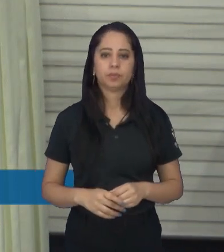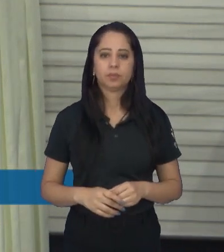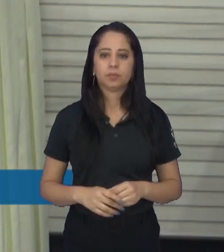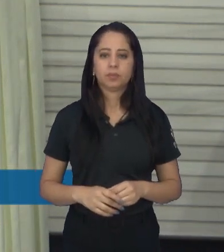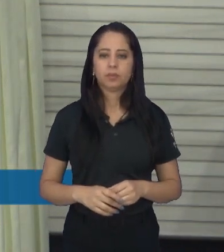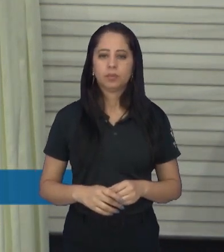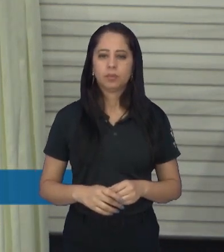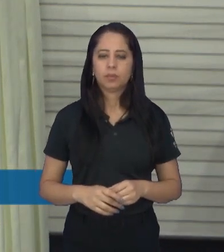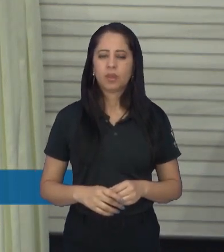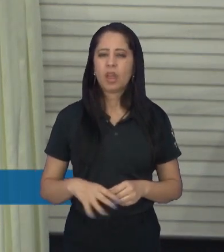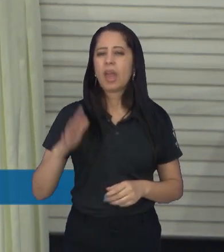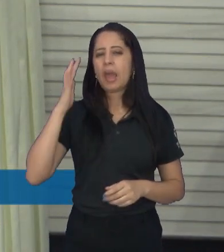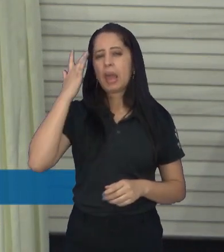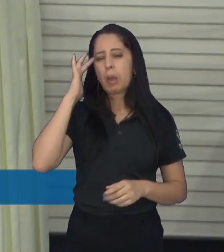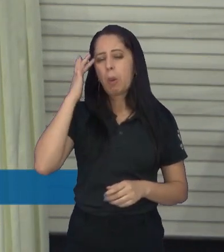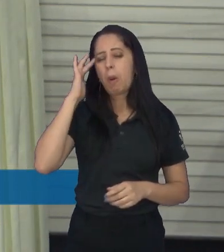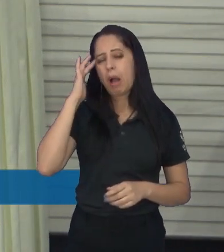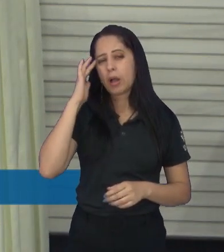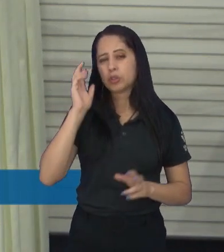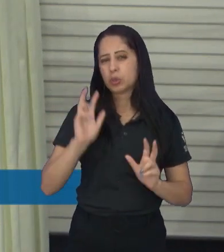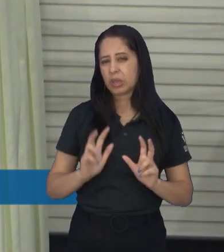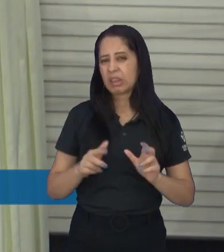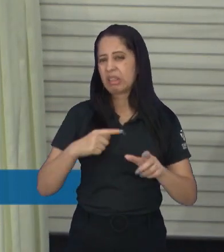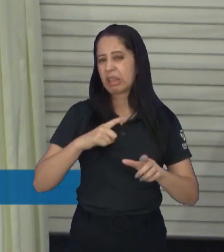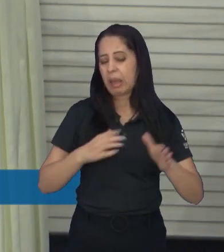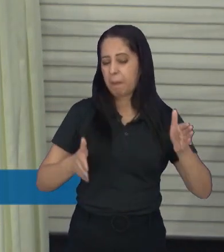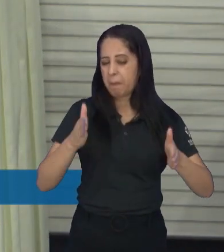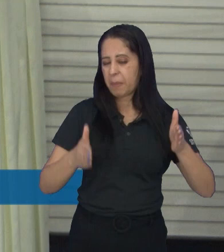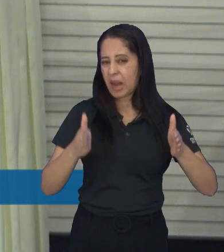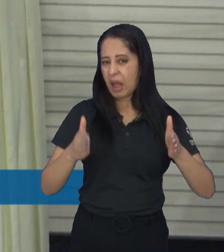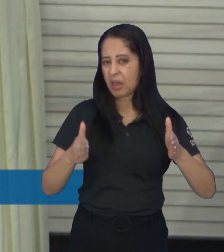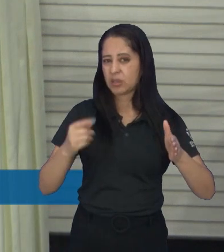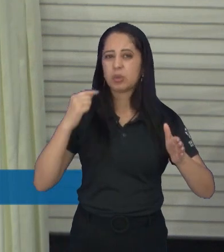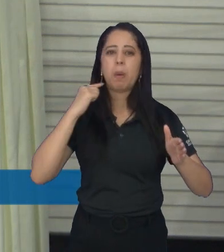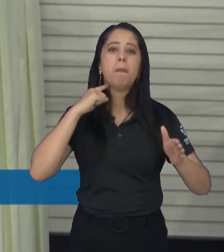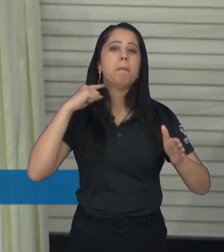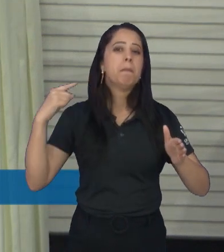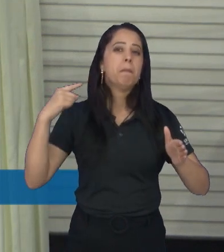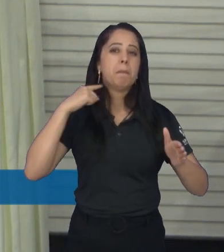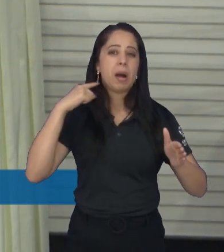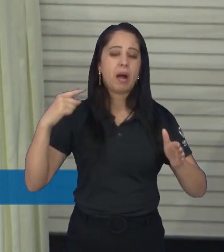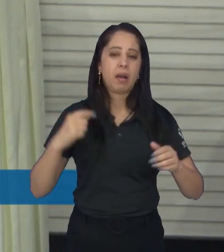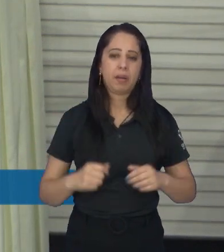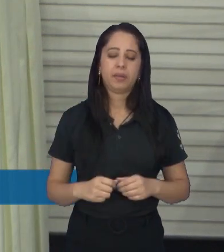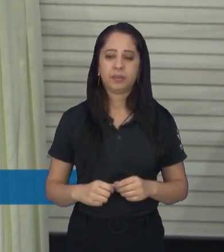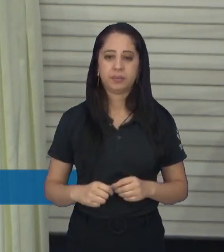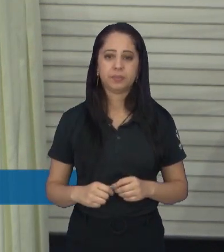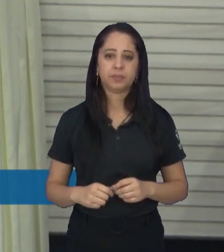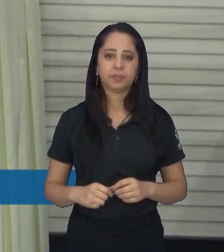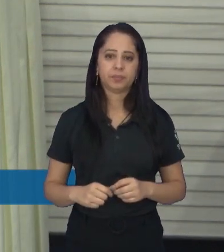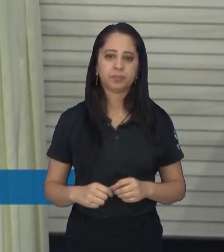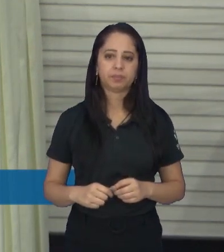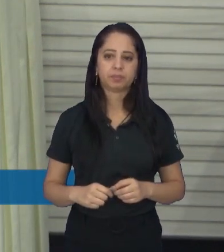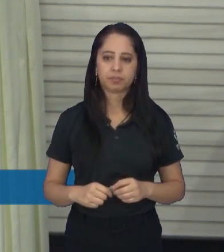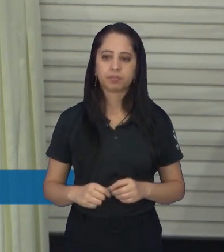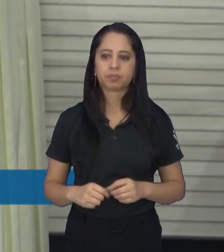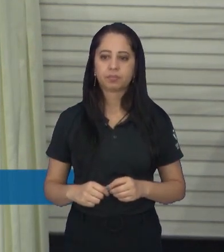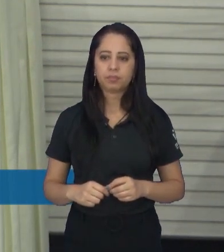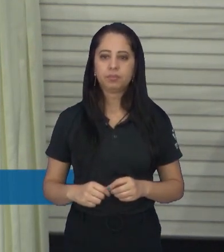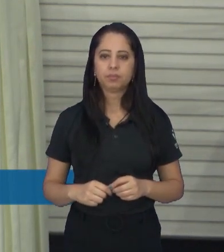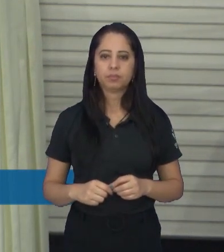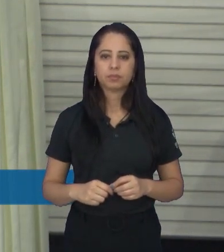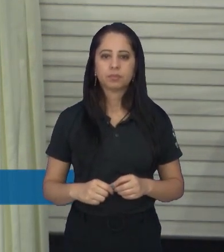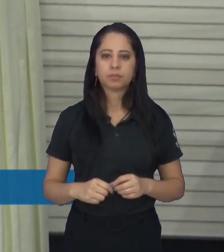tá contando já com prazo de Maio né porque não é esse mês que vai votar esse projeto em relação à questão